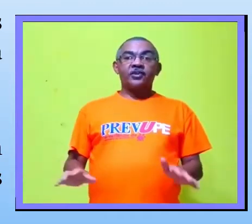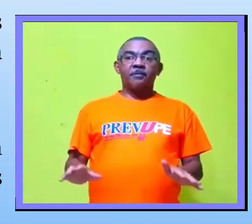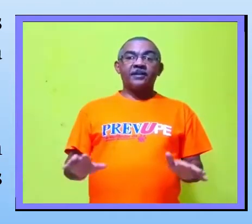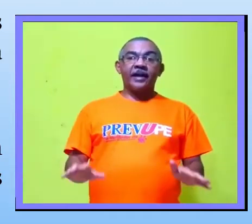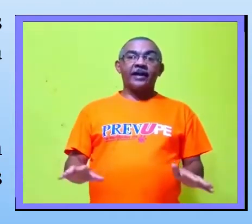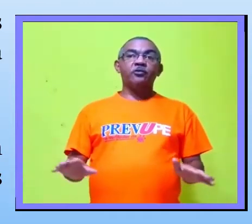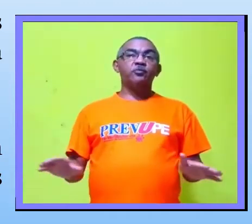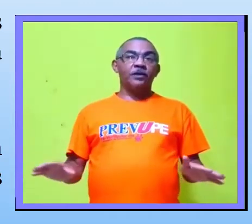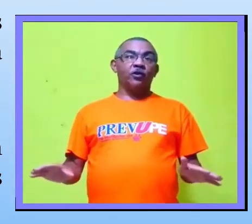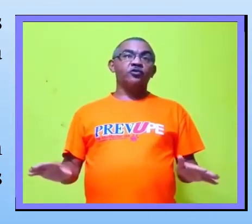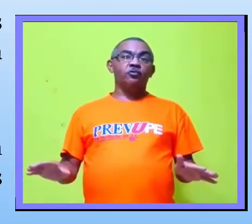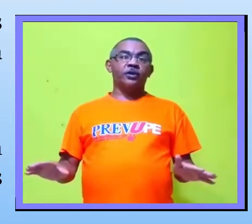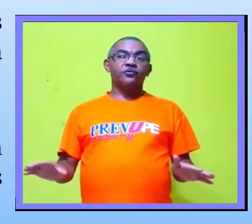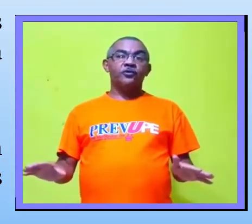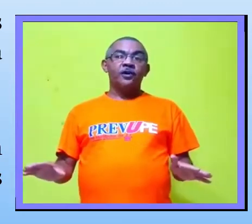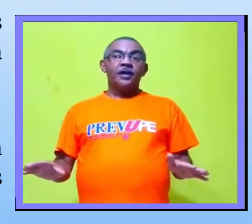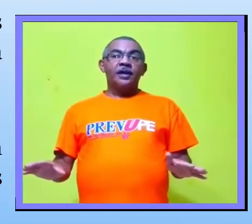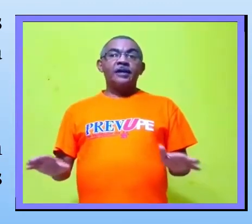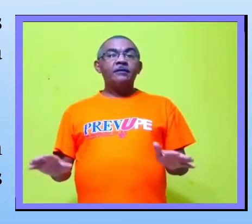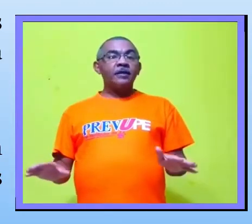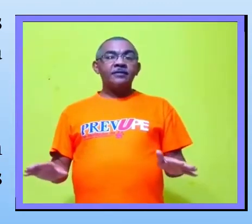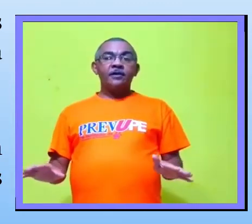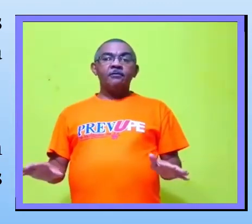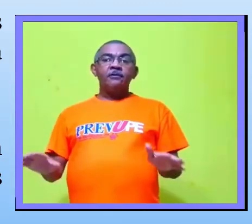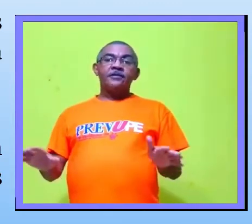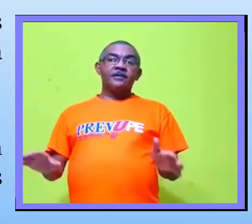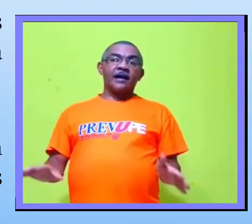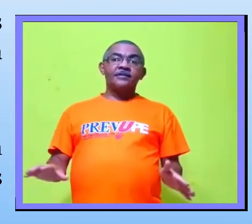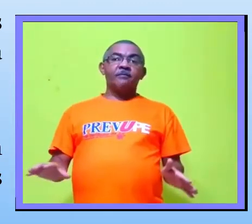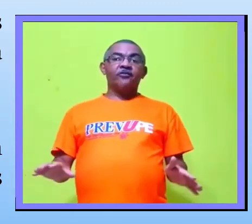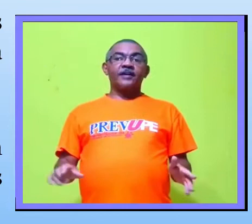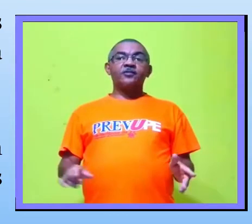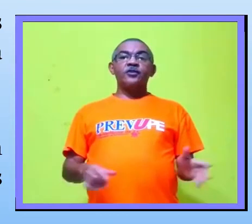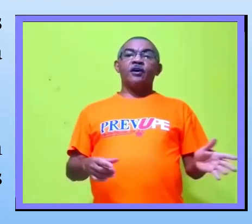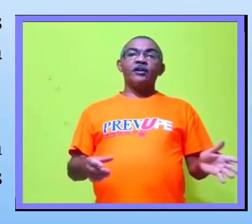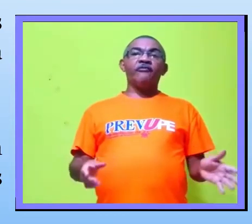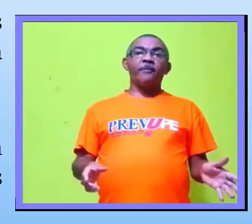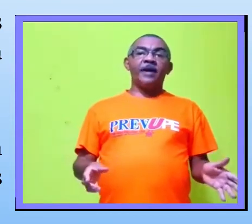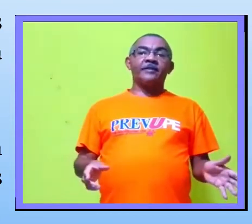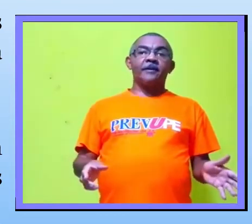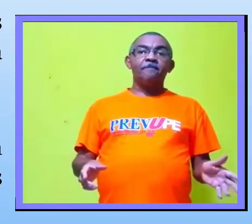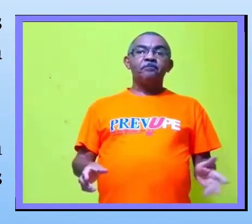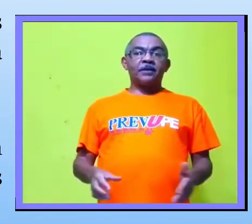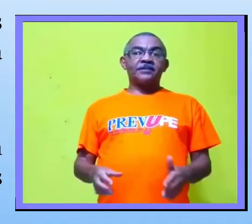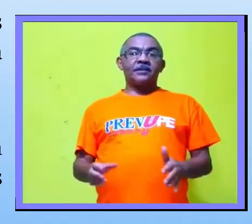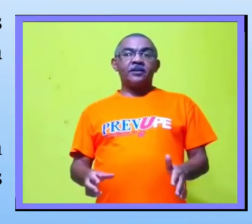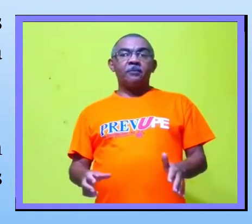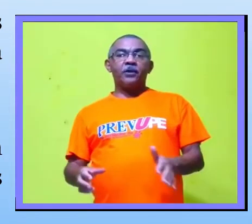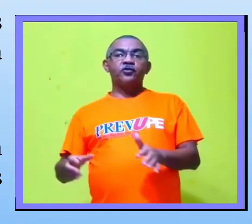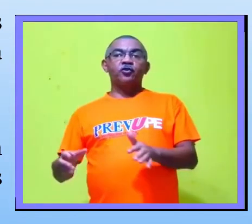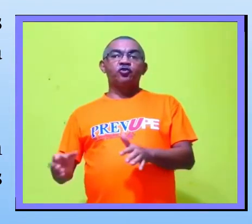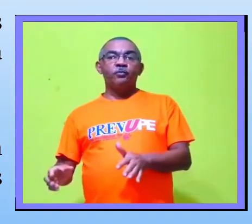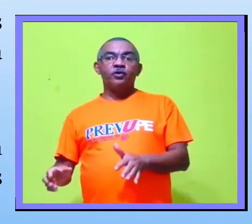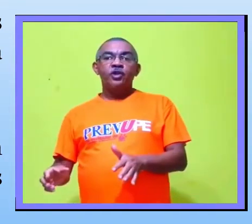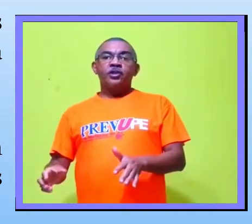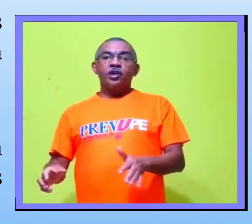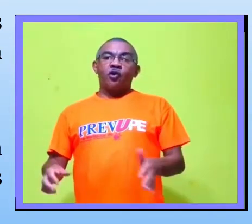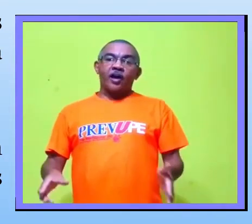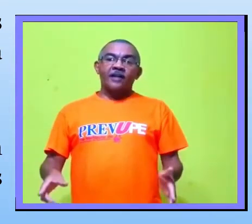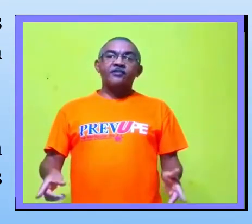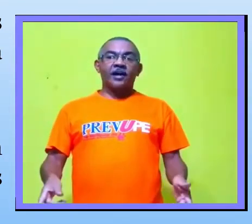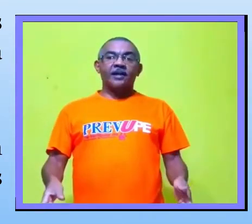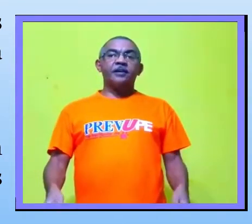É a chamada regra dos menores números. E terceiro, citar as ramificações em ordem alfabética, precedida pelos seus números